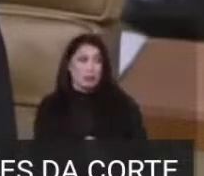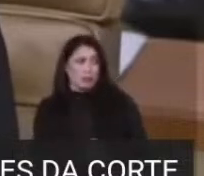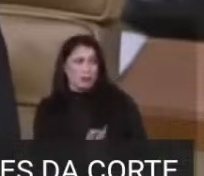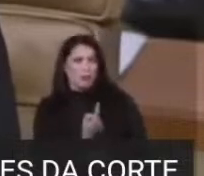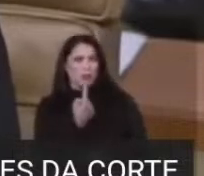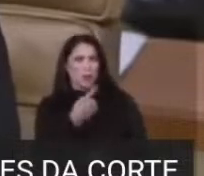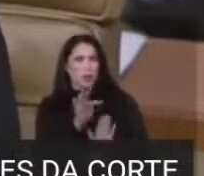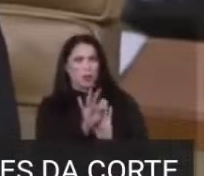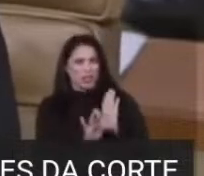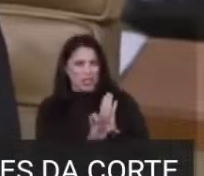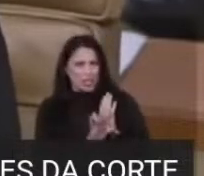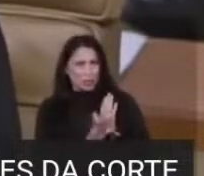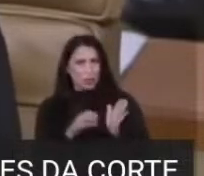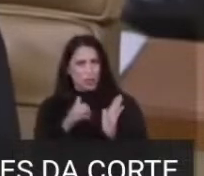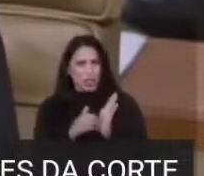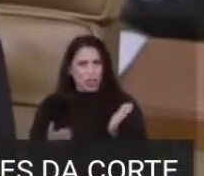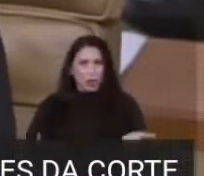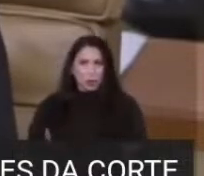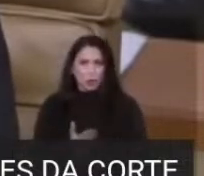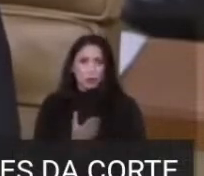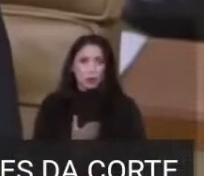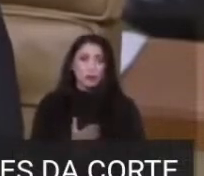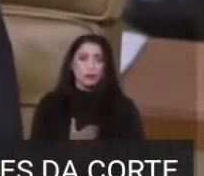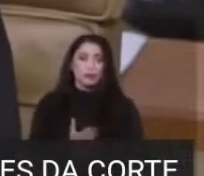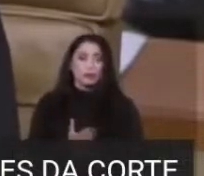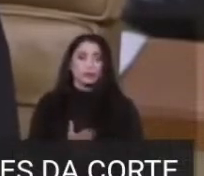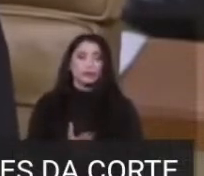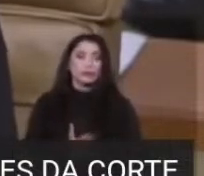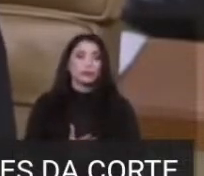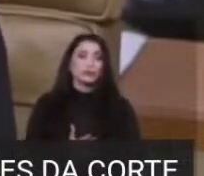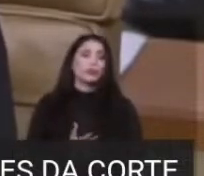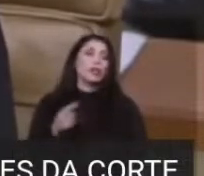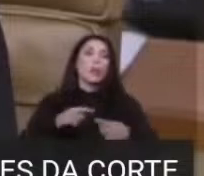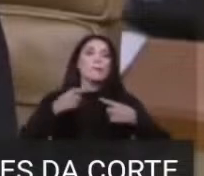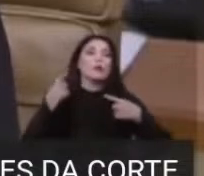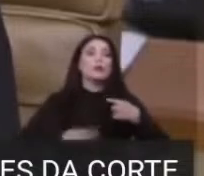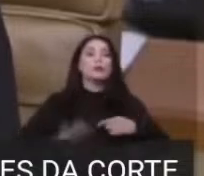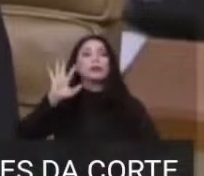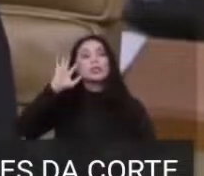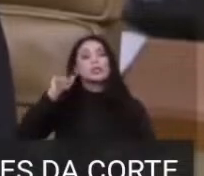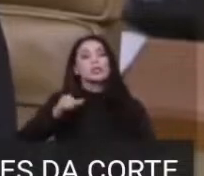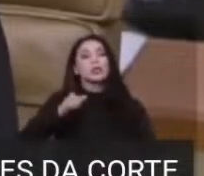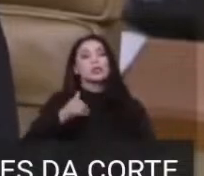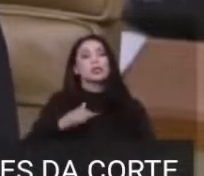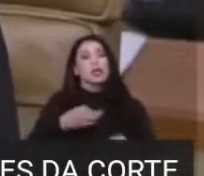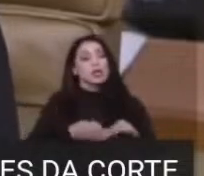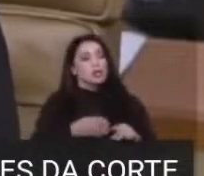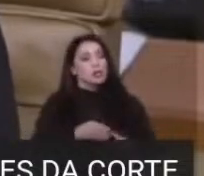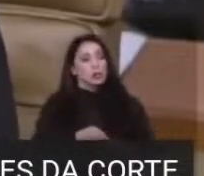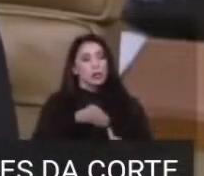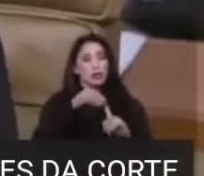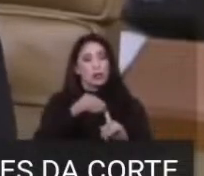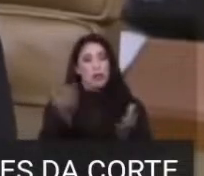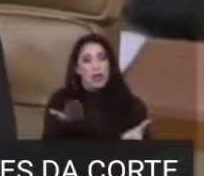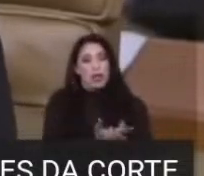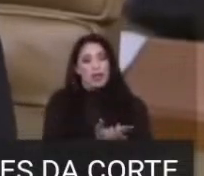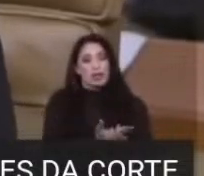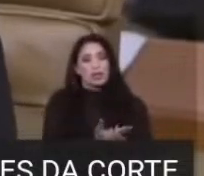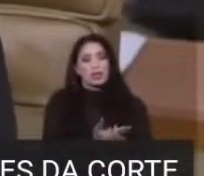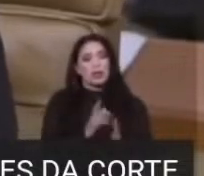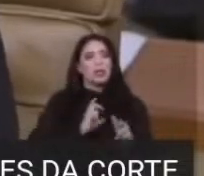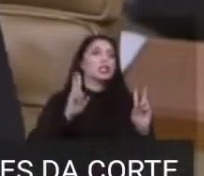perplexidade que o texto aprovado pelo Senado tenha sido cirúrgico ao proibir decisões monocráticas no curso de ações que